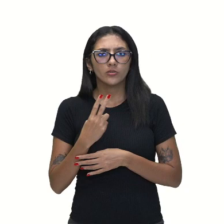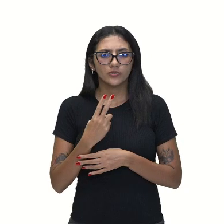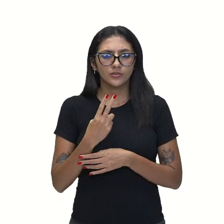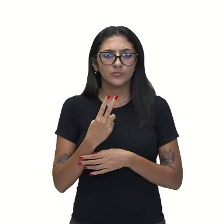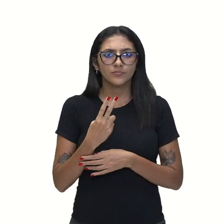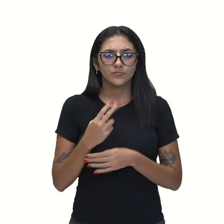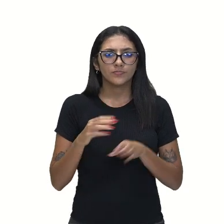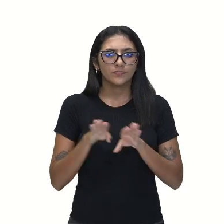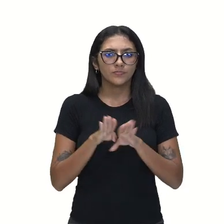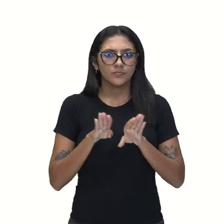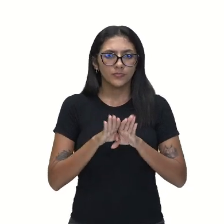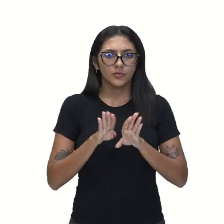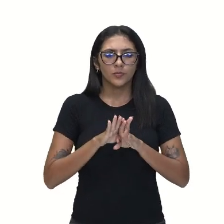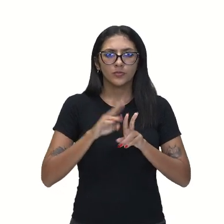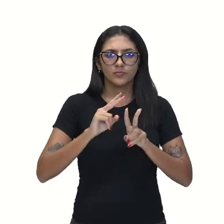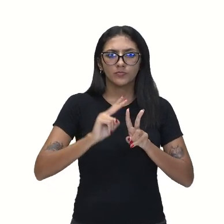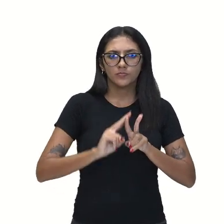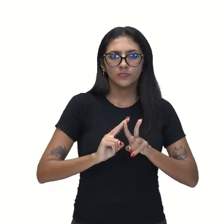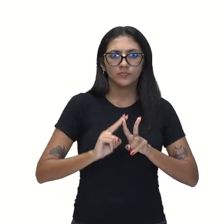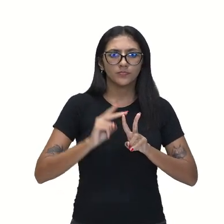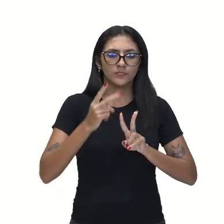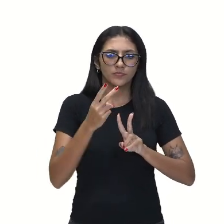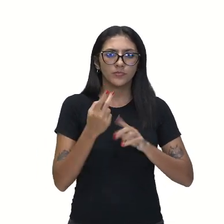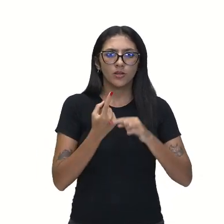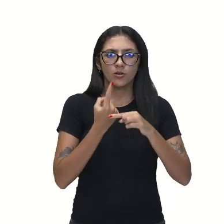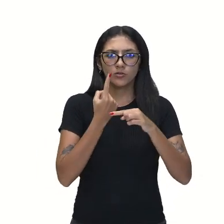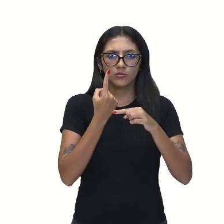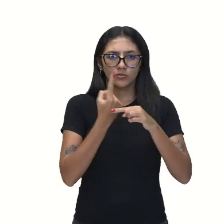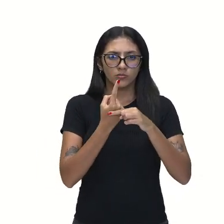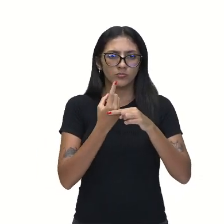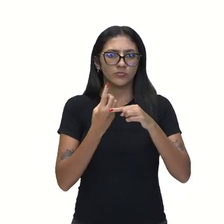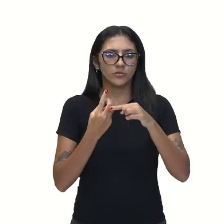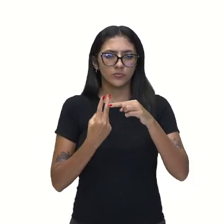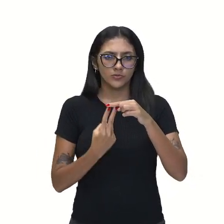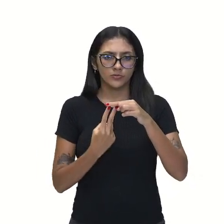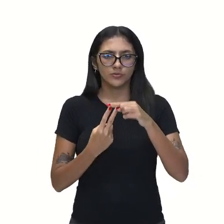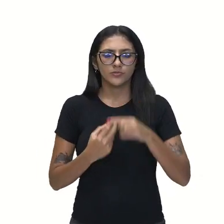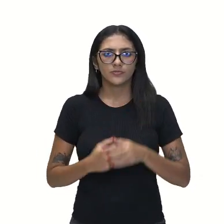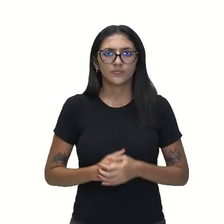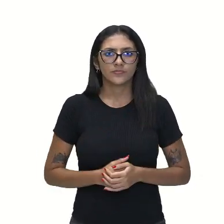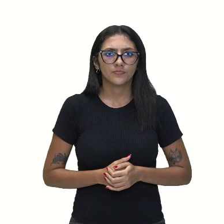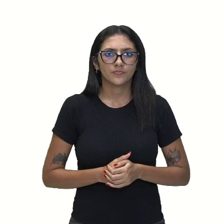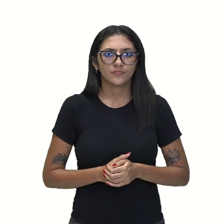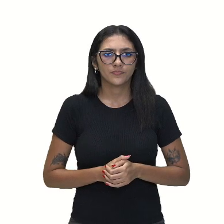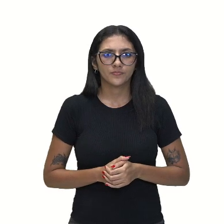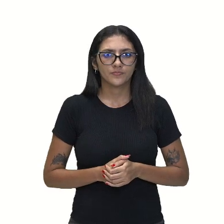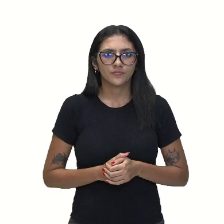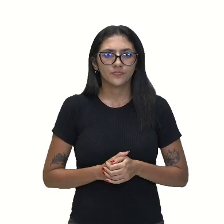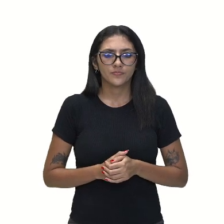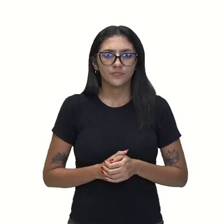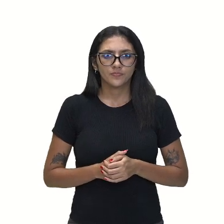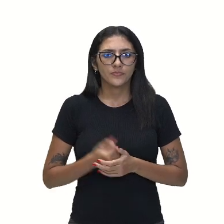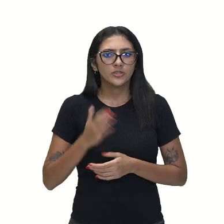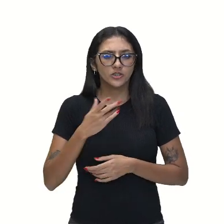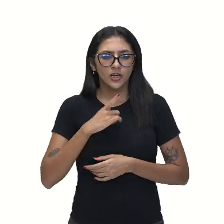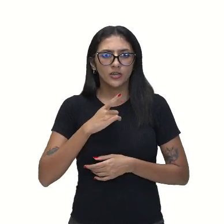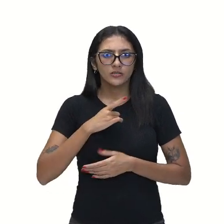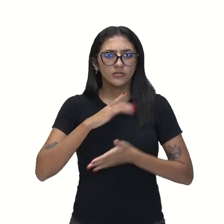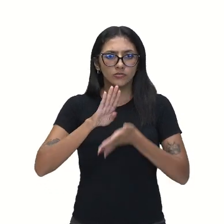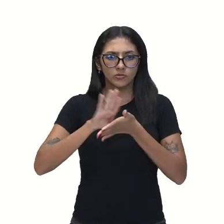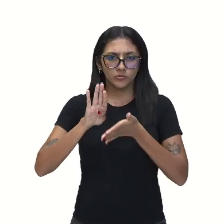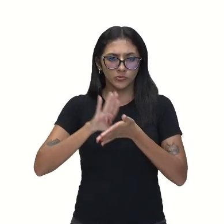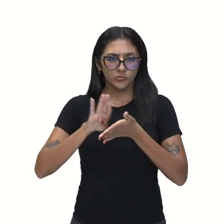vai ficar 32 elevado a 1 sobre 2. Beleza. Eliminei as